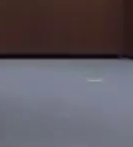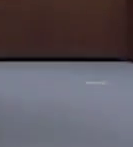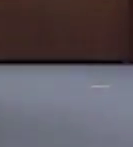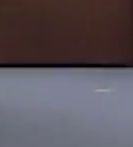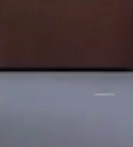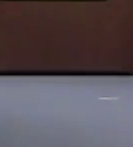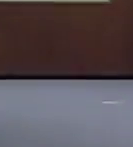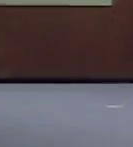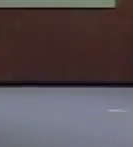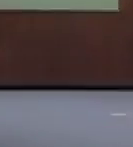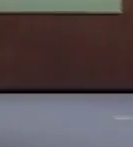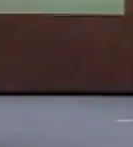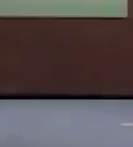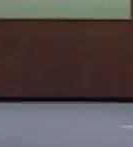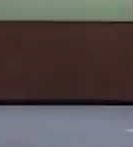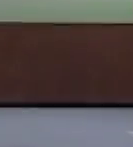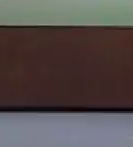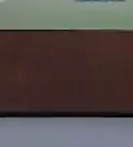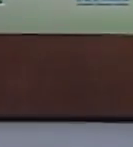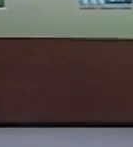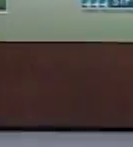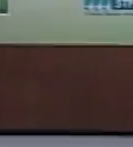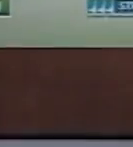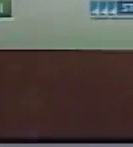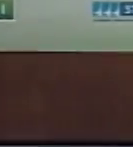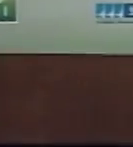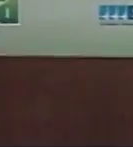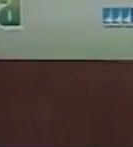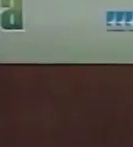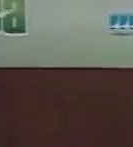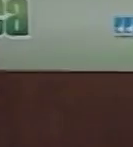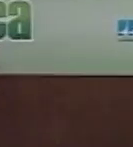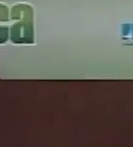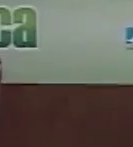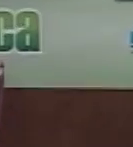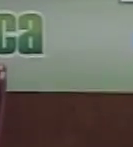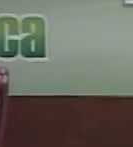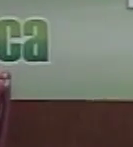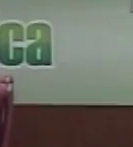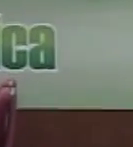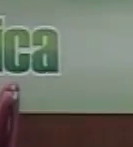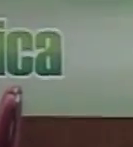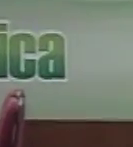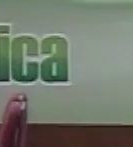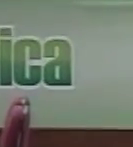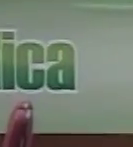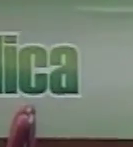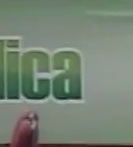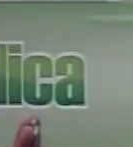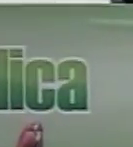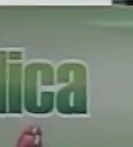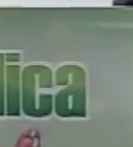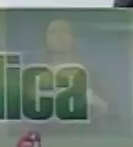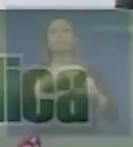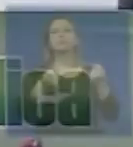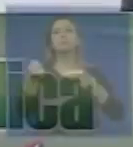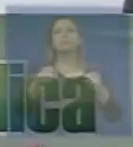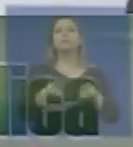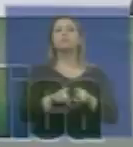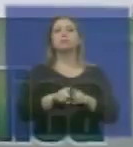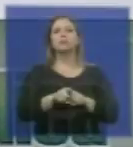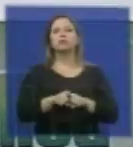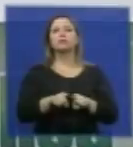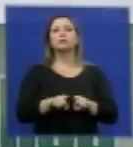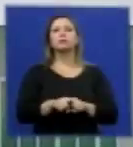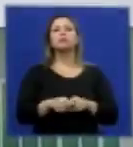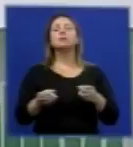das vedações existentes quanto à importação de pneus usados. Trata-se de um